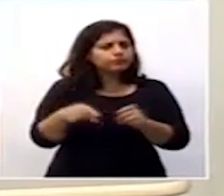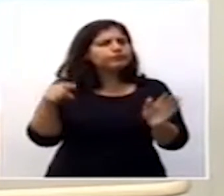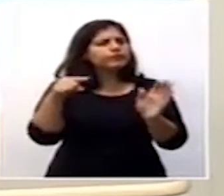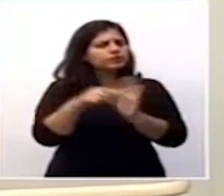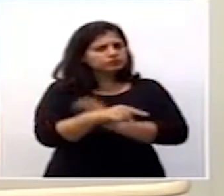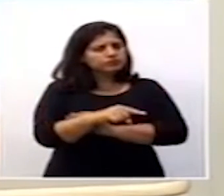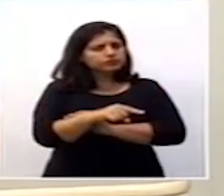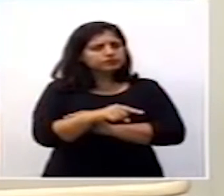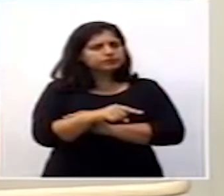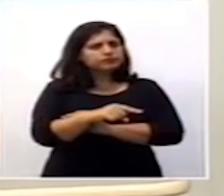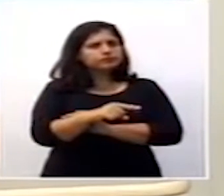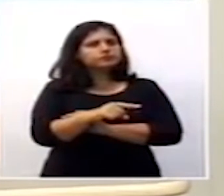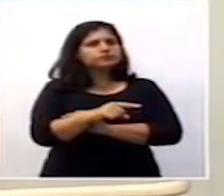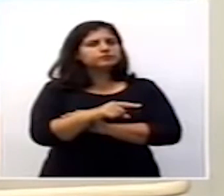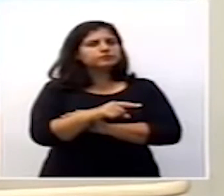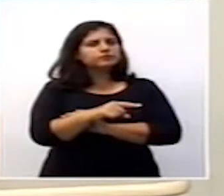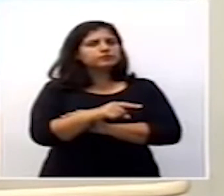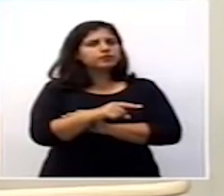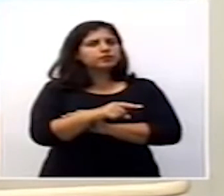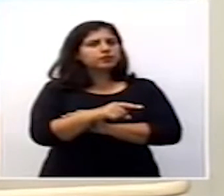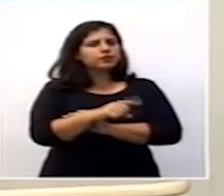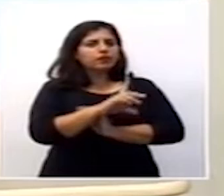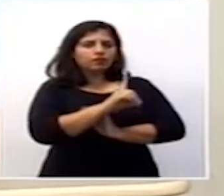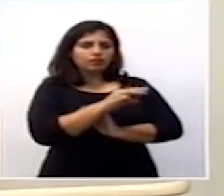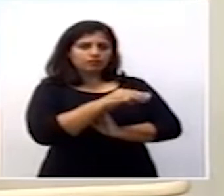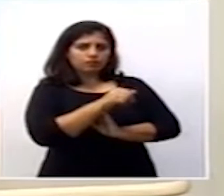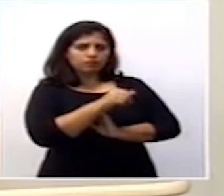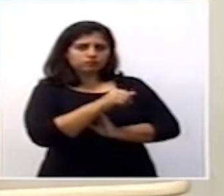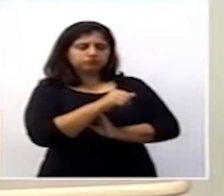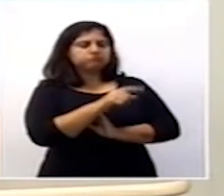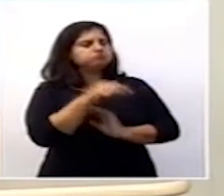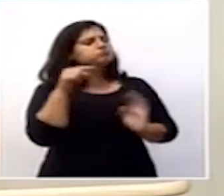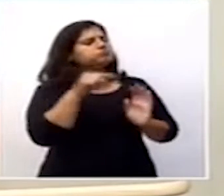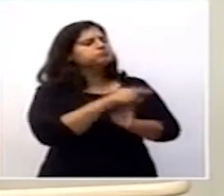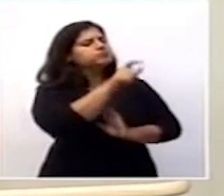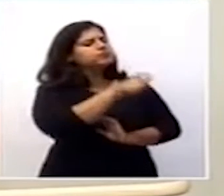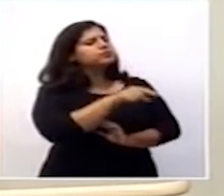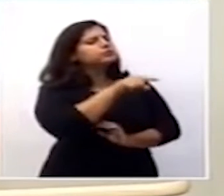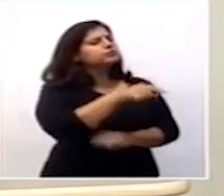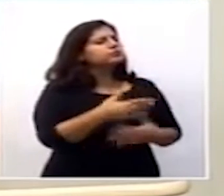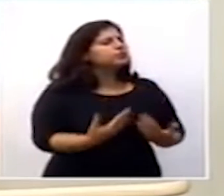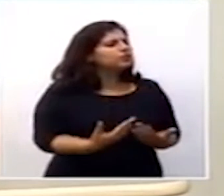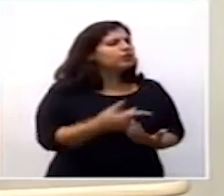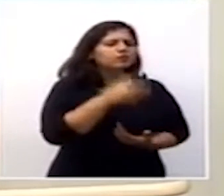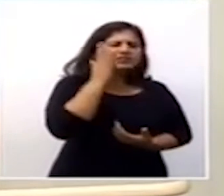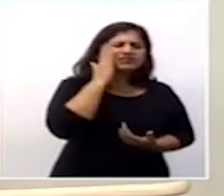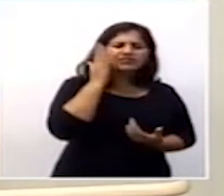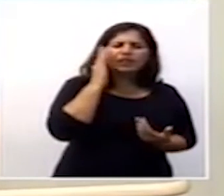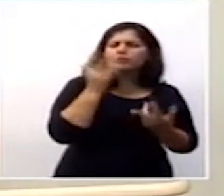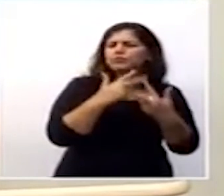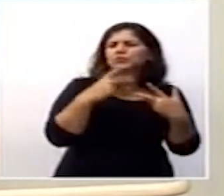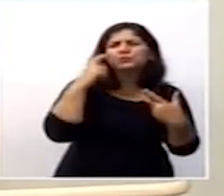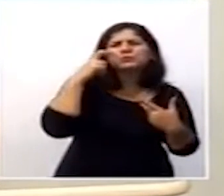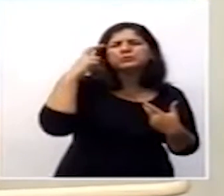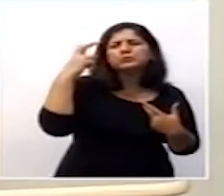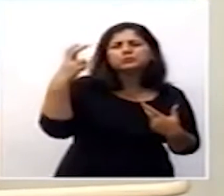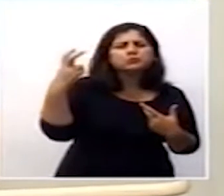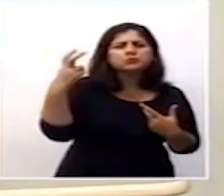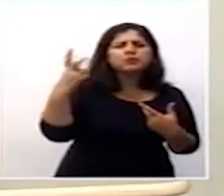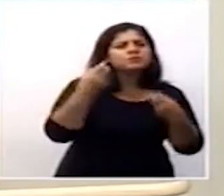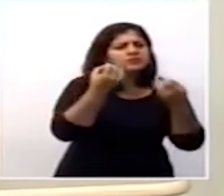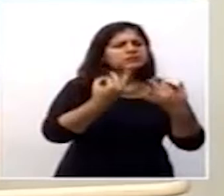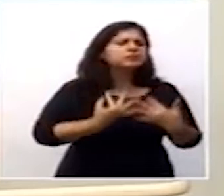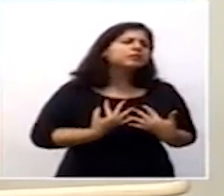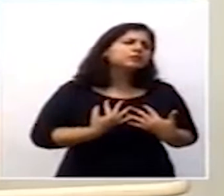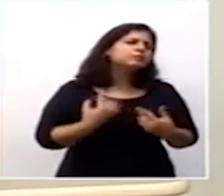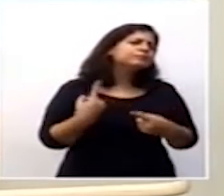novamente para o Dalma, né? Dalma, já que tu sabe tanto, né?